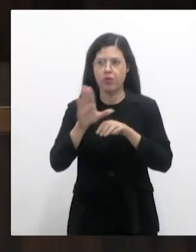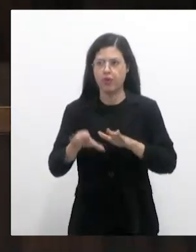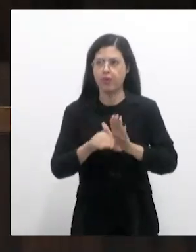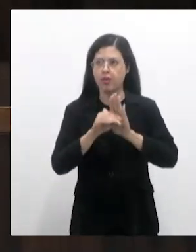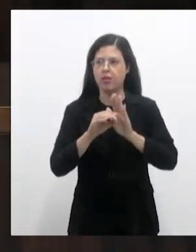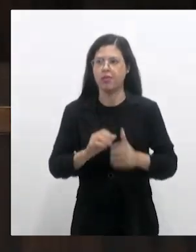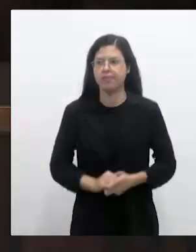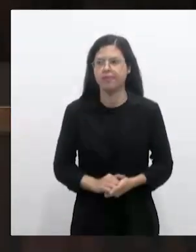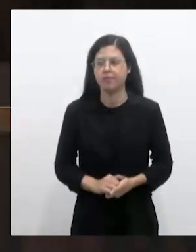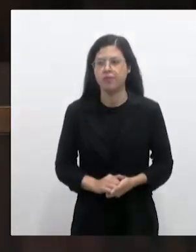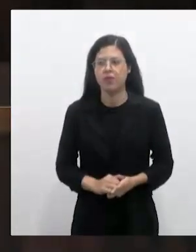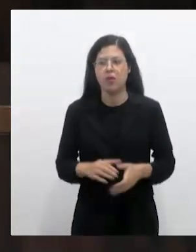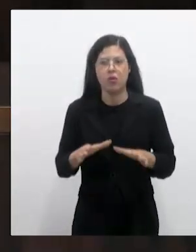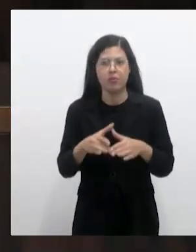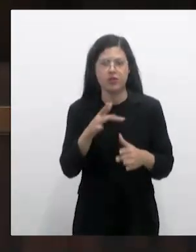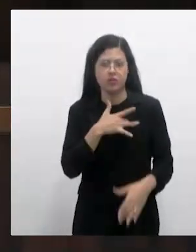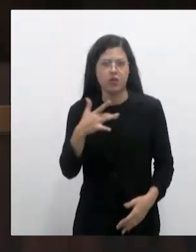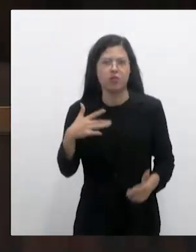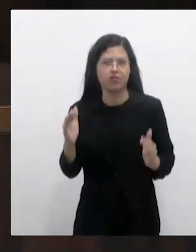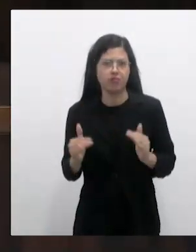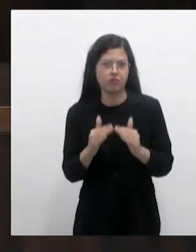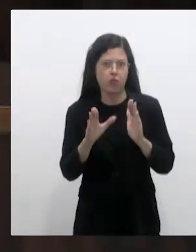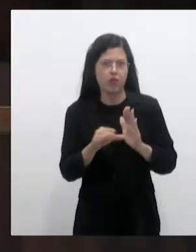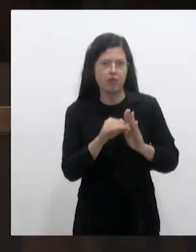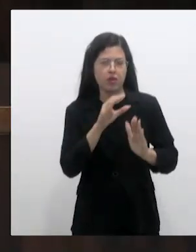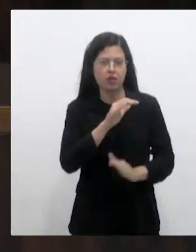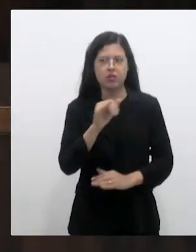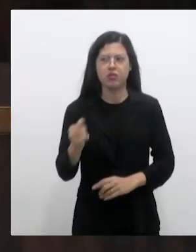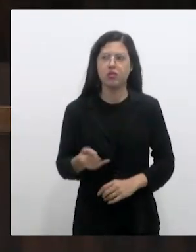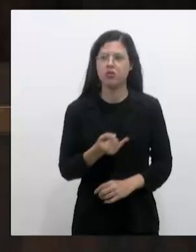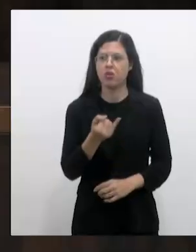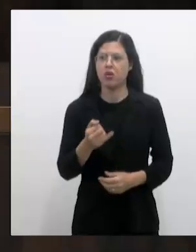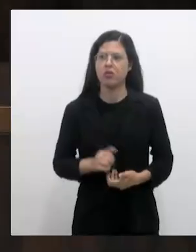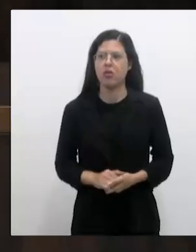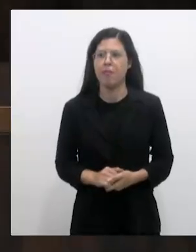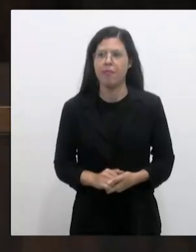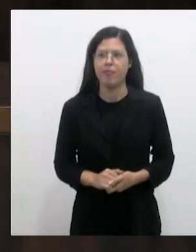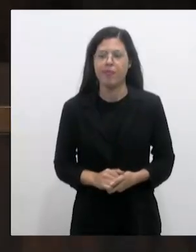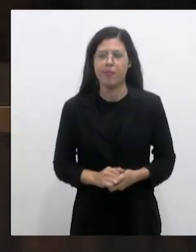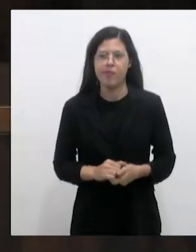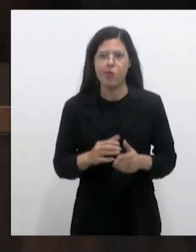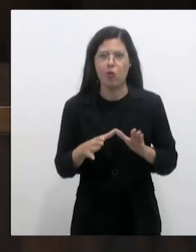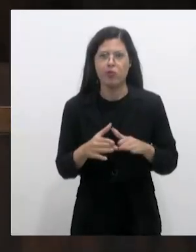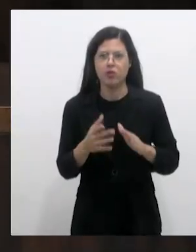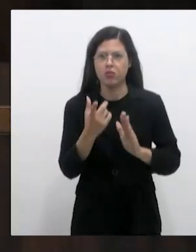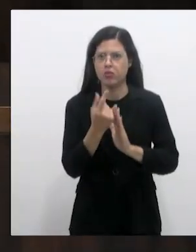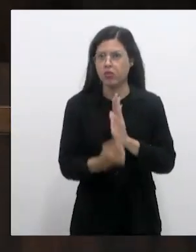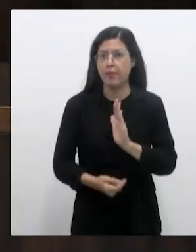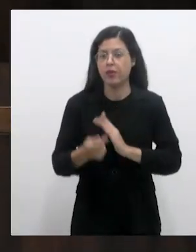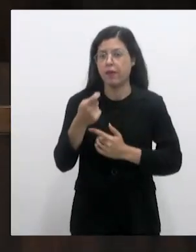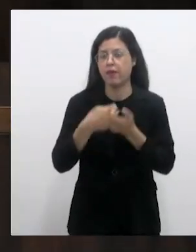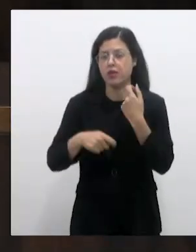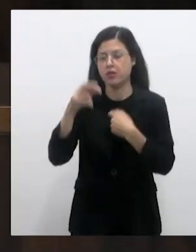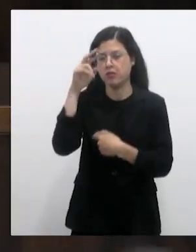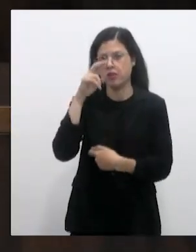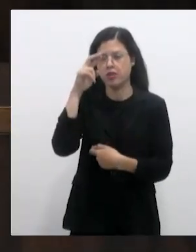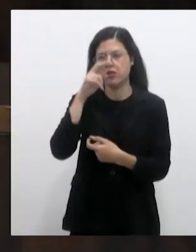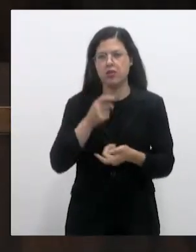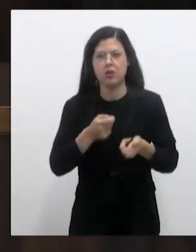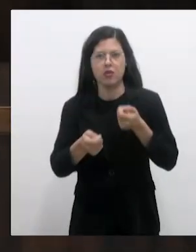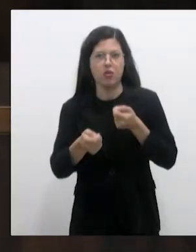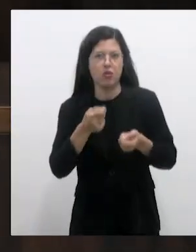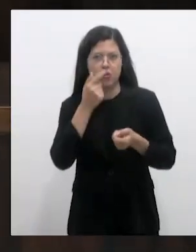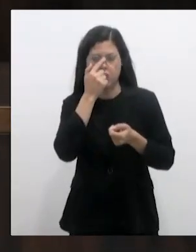emendas. De saúde favorável, com emendas da Comissão de Constituição e Justiça, e de orçamento, finanças, fiscalização